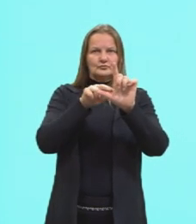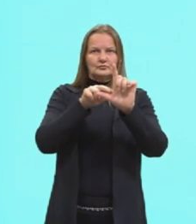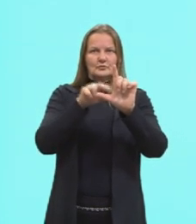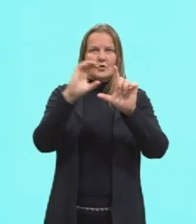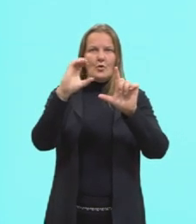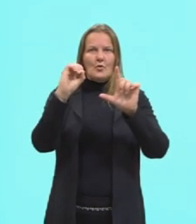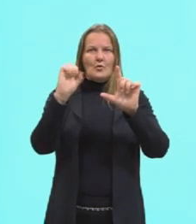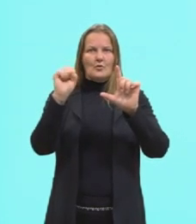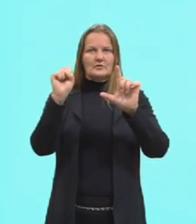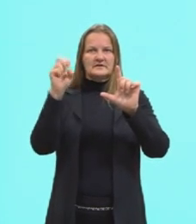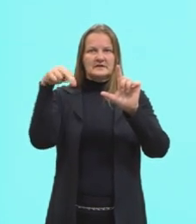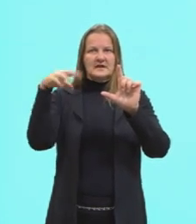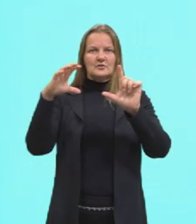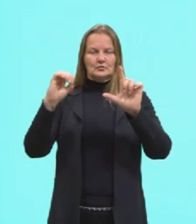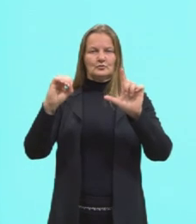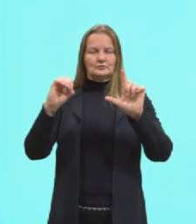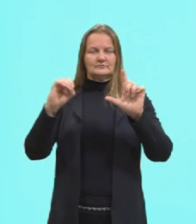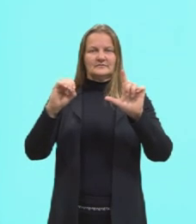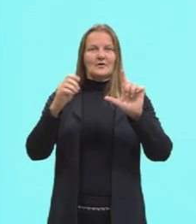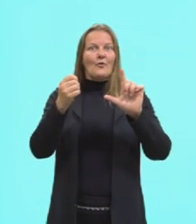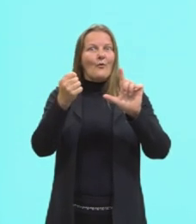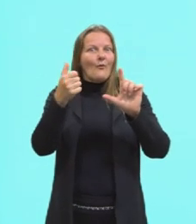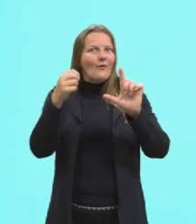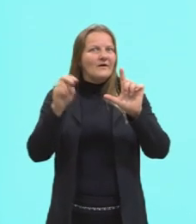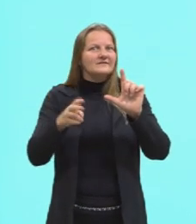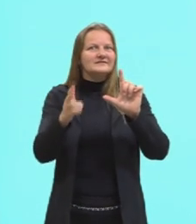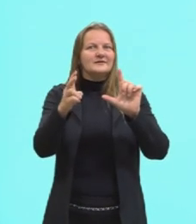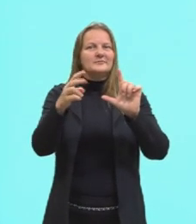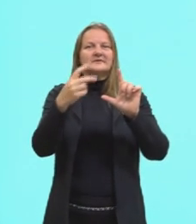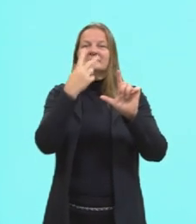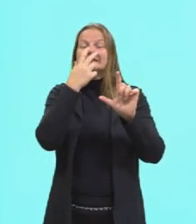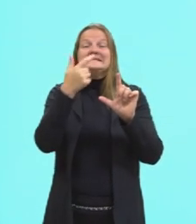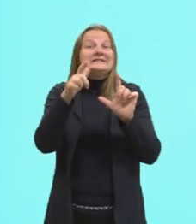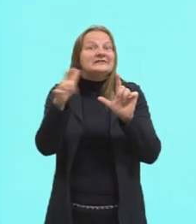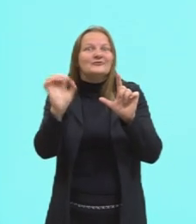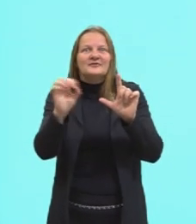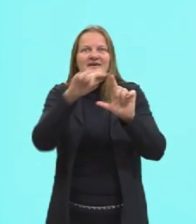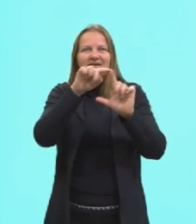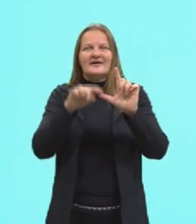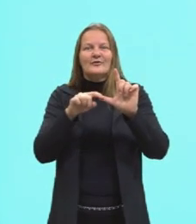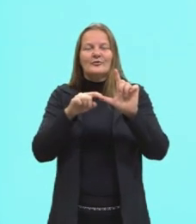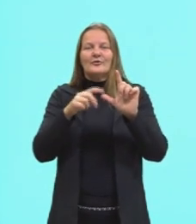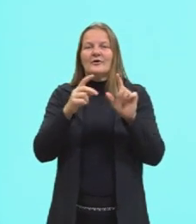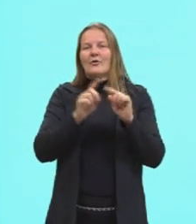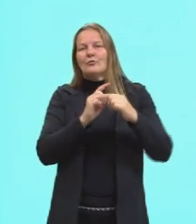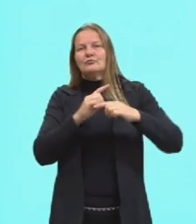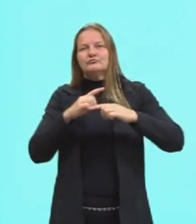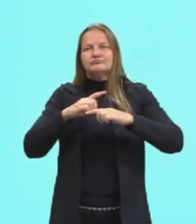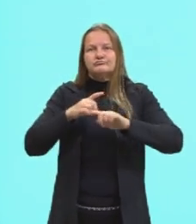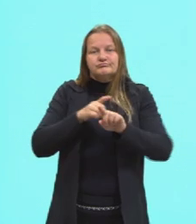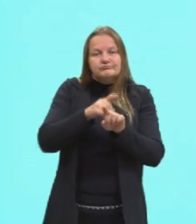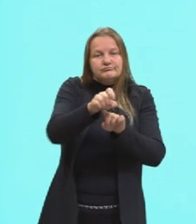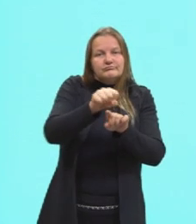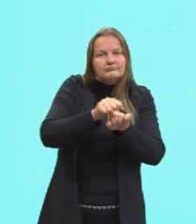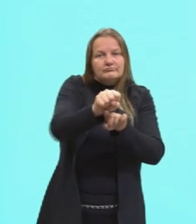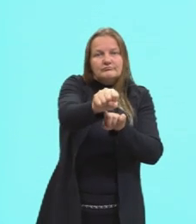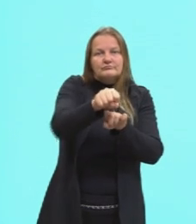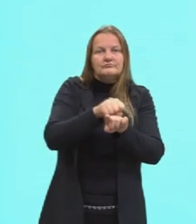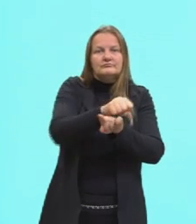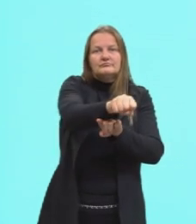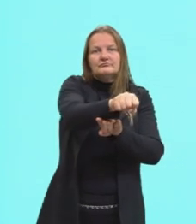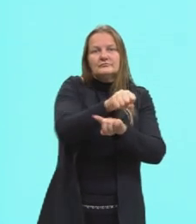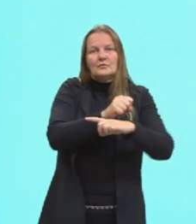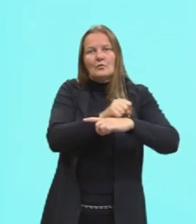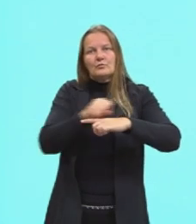não apresenta ângulo quer dizer né geralmente que estão no mesmo sentido daí ele fala estou para o mesmo lado né para os mesmos sentido e